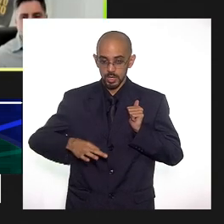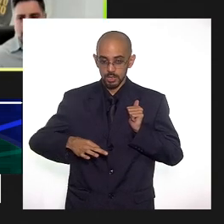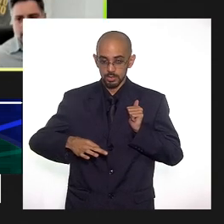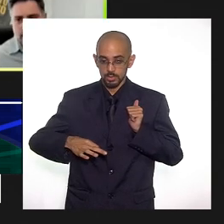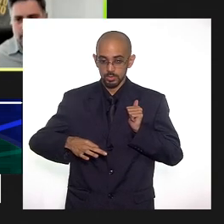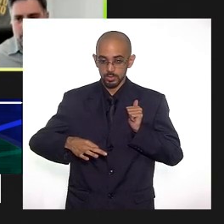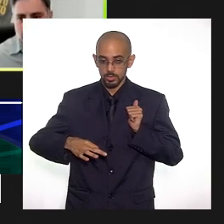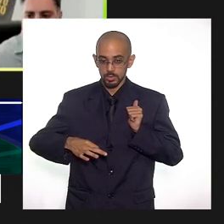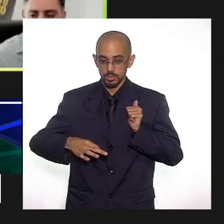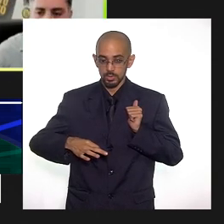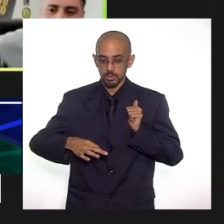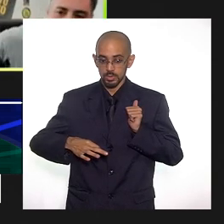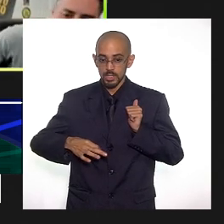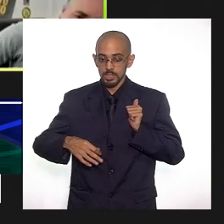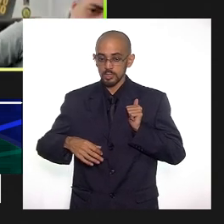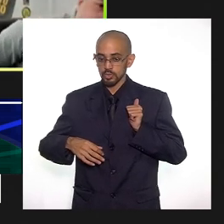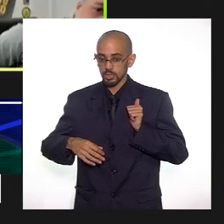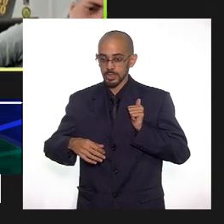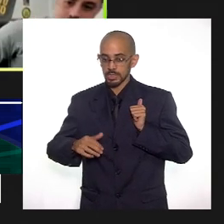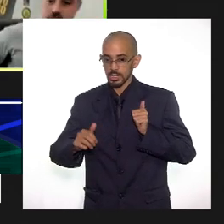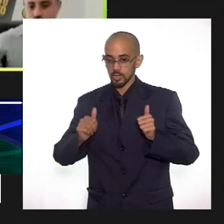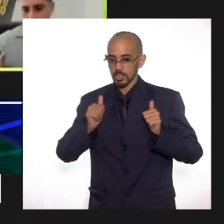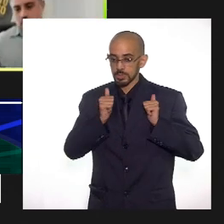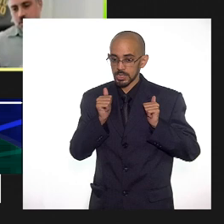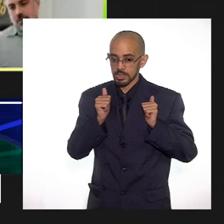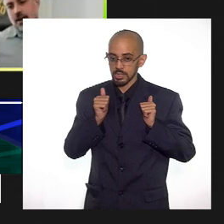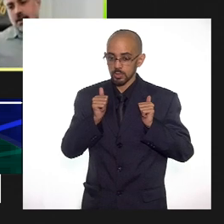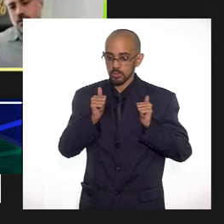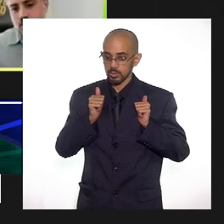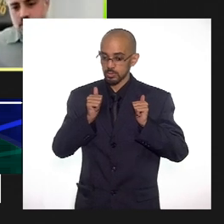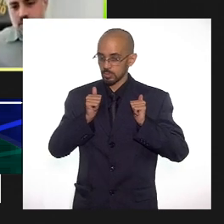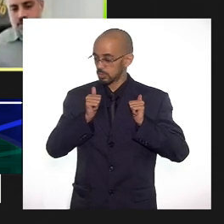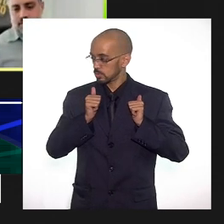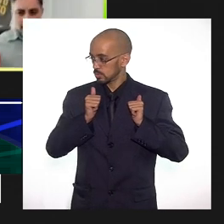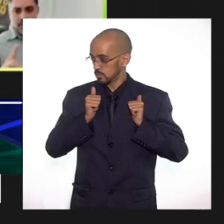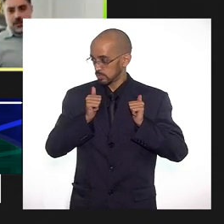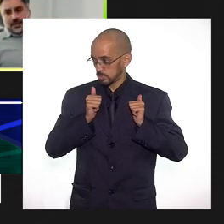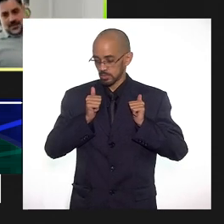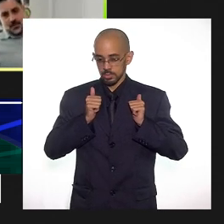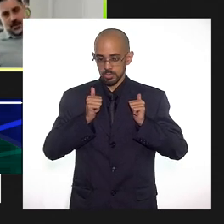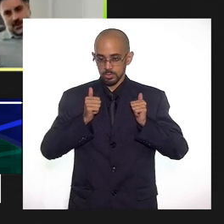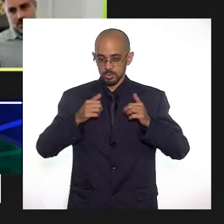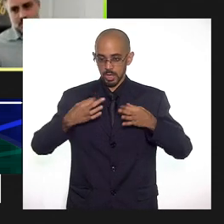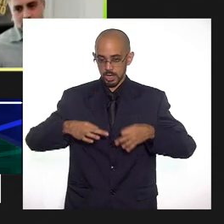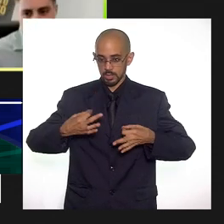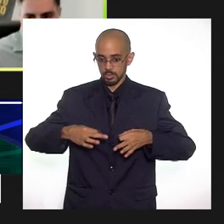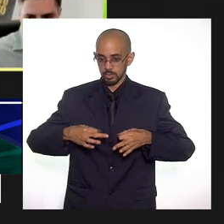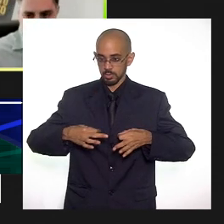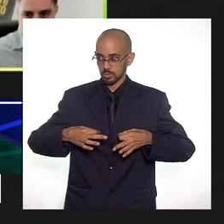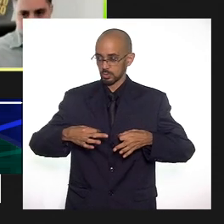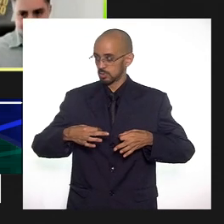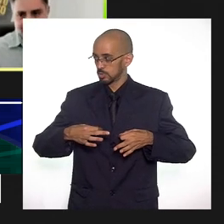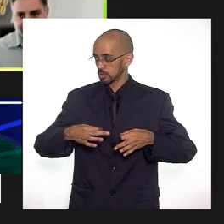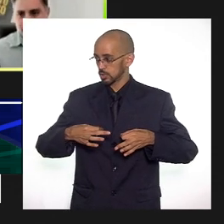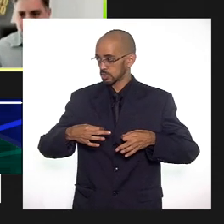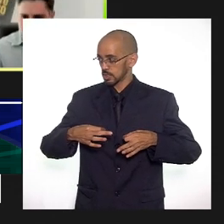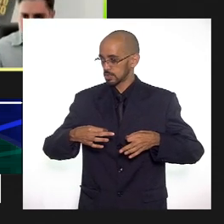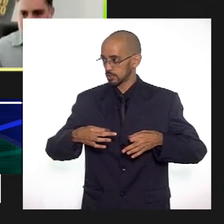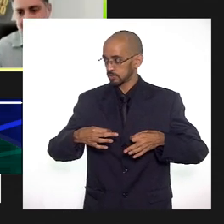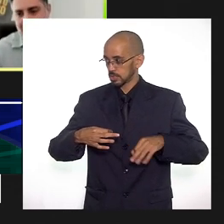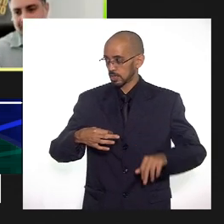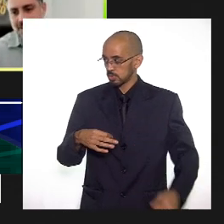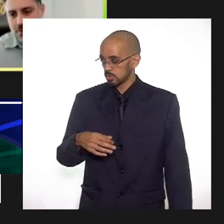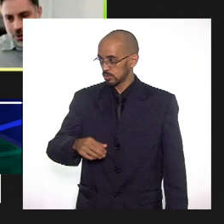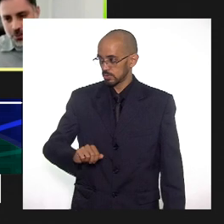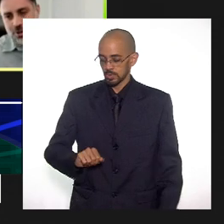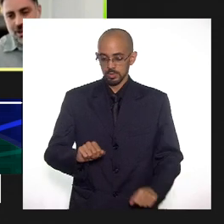Perfeito, presidente. Foi abstenção para te comprovar que o Novo não vota sempre não, como o senhor gosta de falar. A gente vota